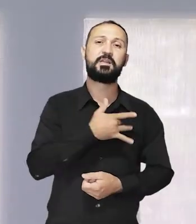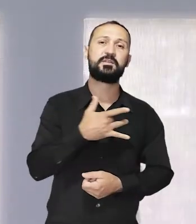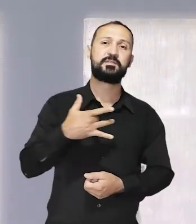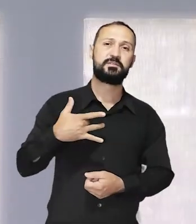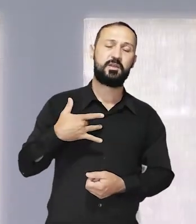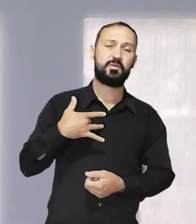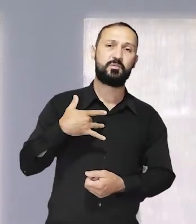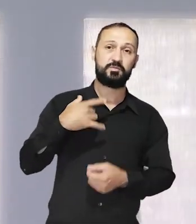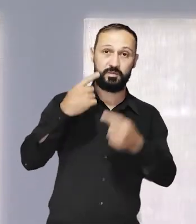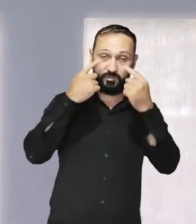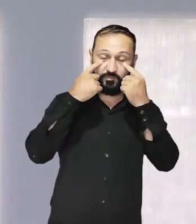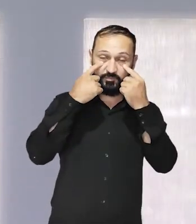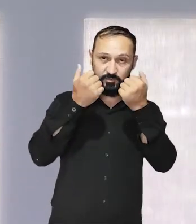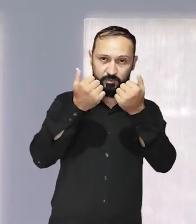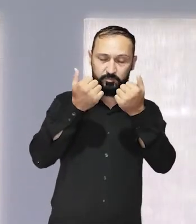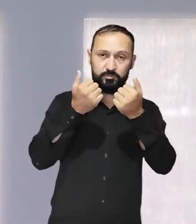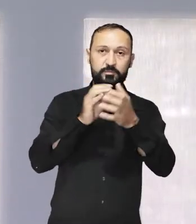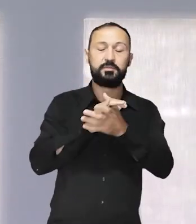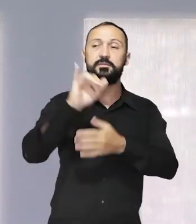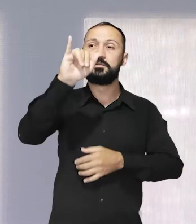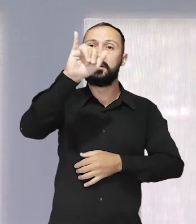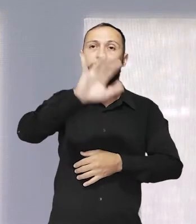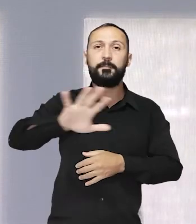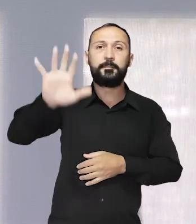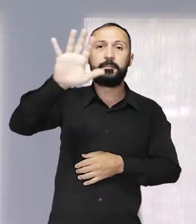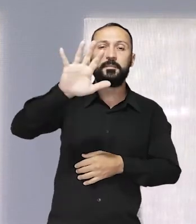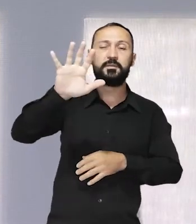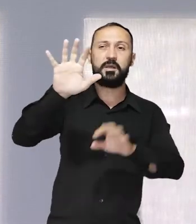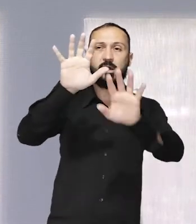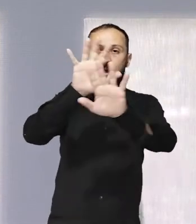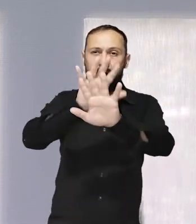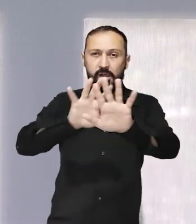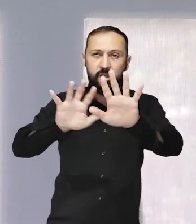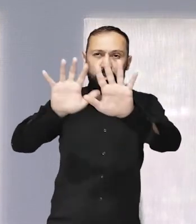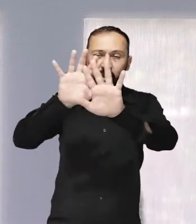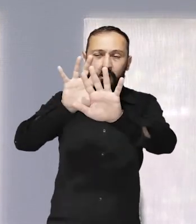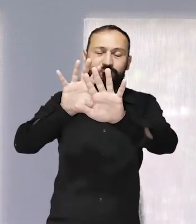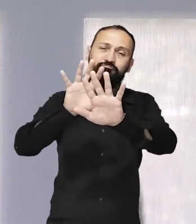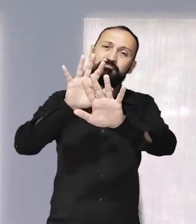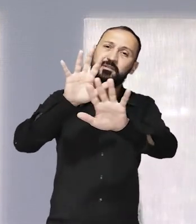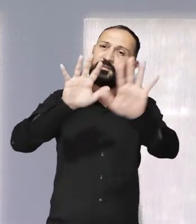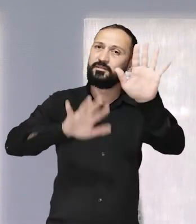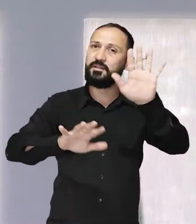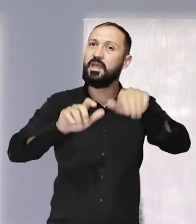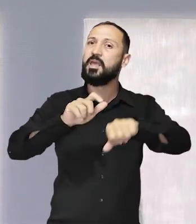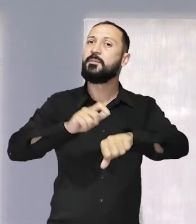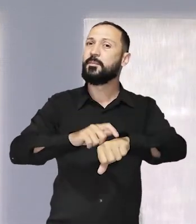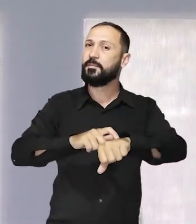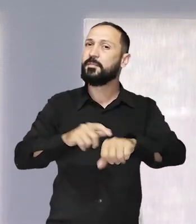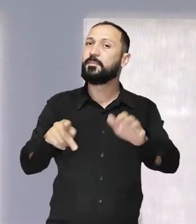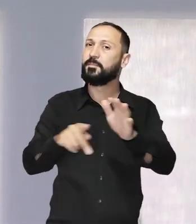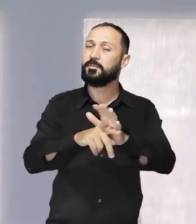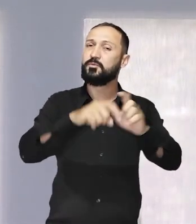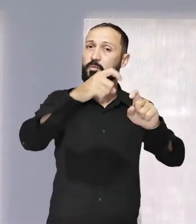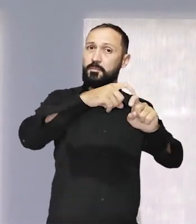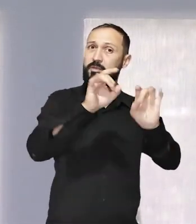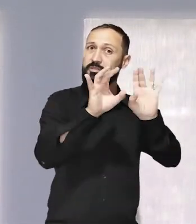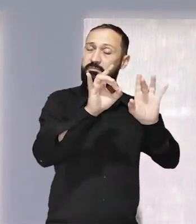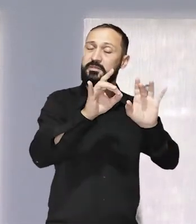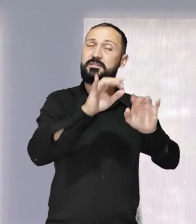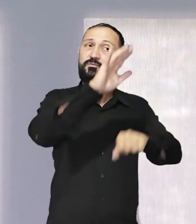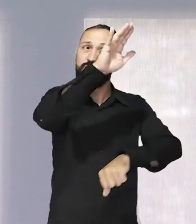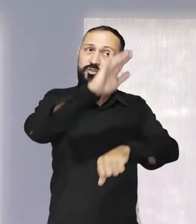está a saúde da sua visão? Se a imagem que você enxerga está turva ou embaçada, está na hora de procurar um